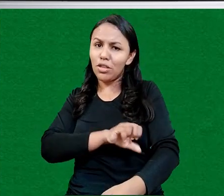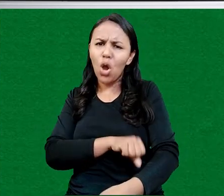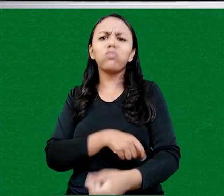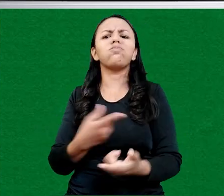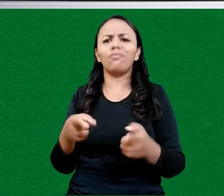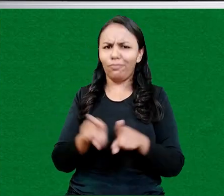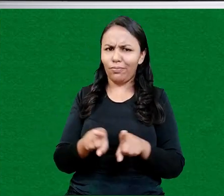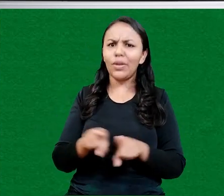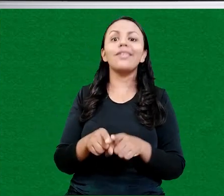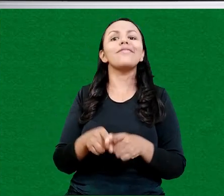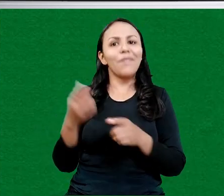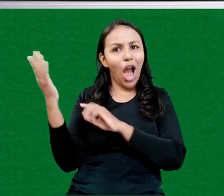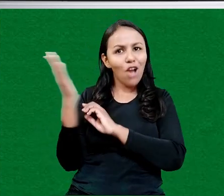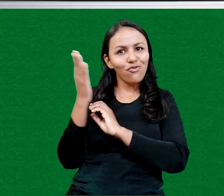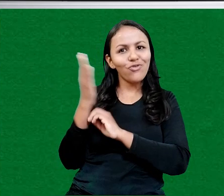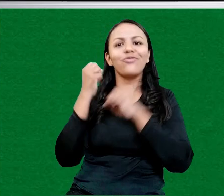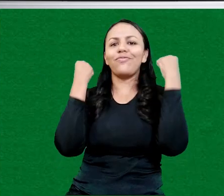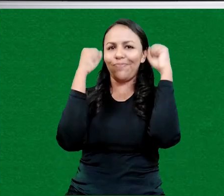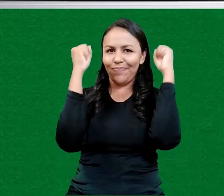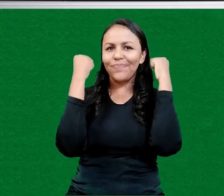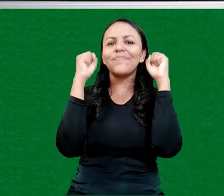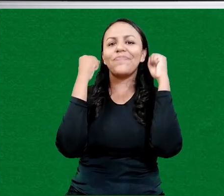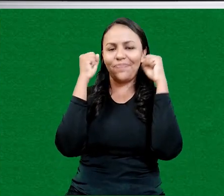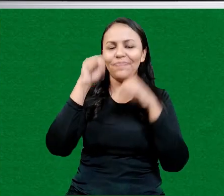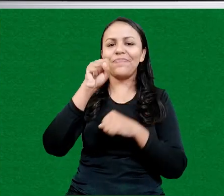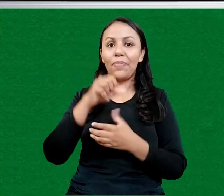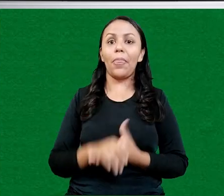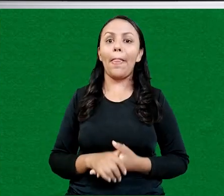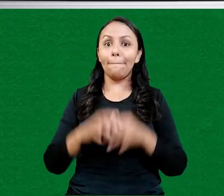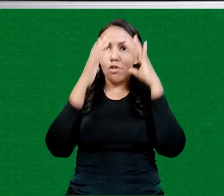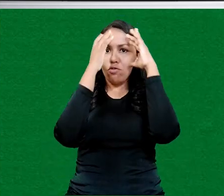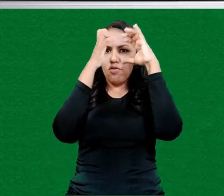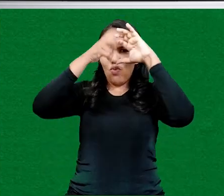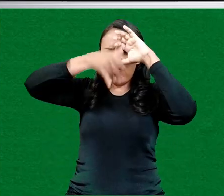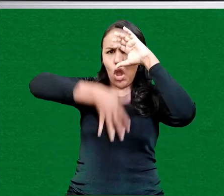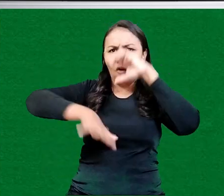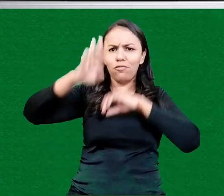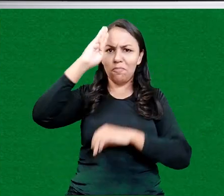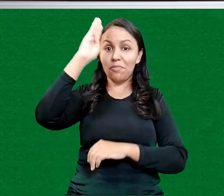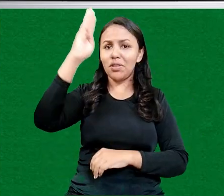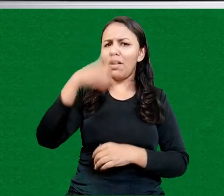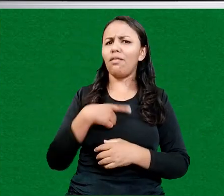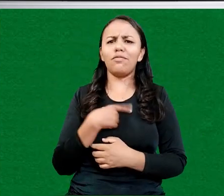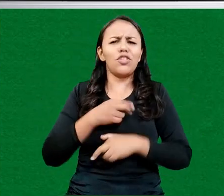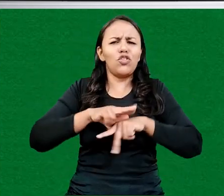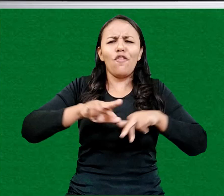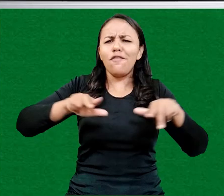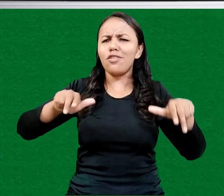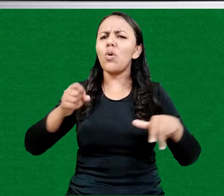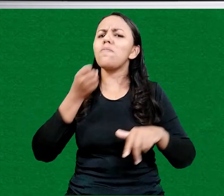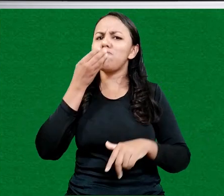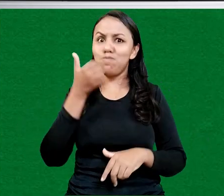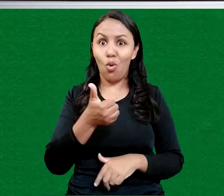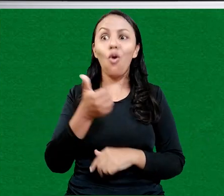Tudo isso, o exercício ele é muito benéfico. No sistema nervoso central, nós temos várias funções